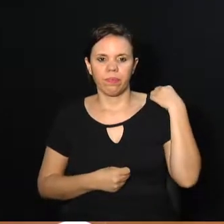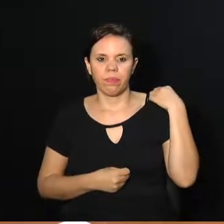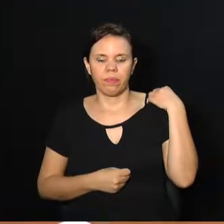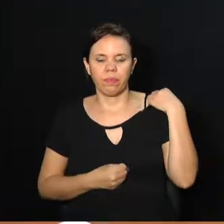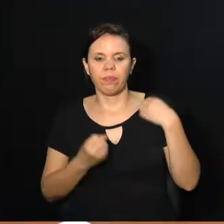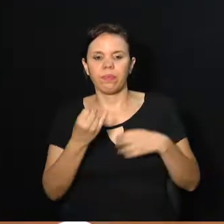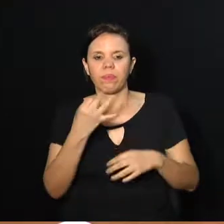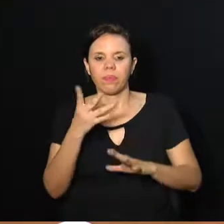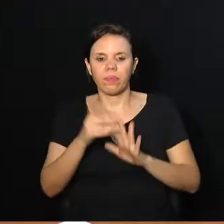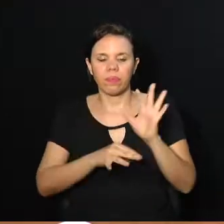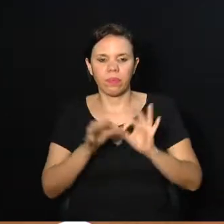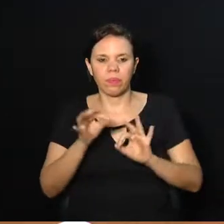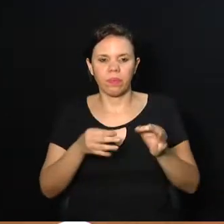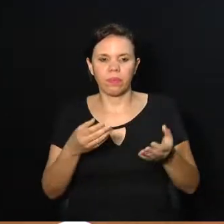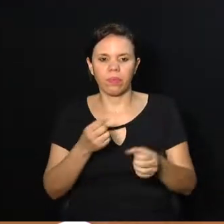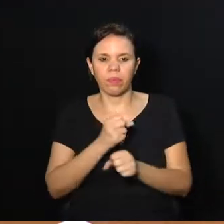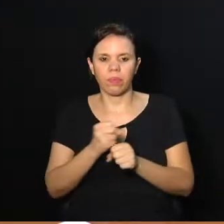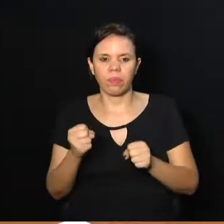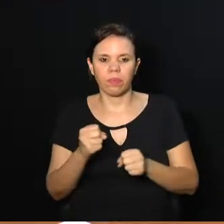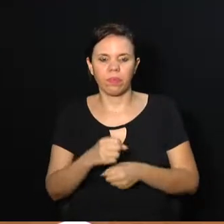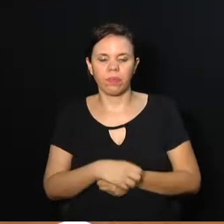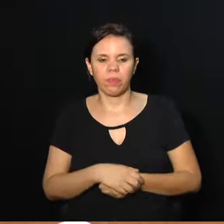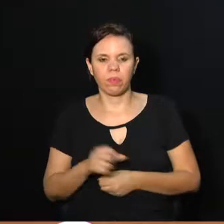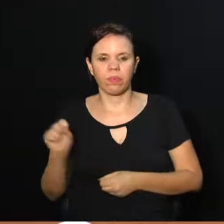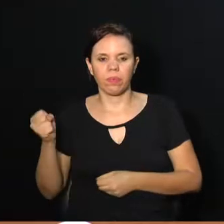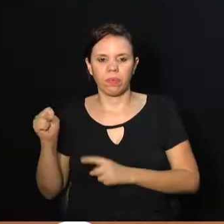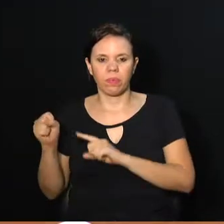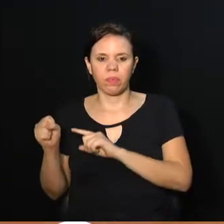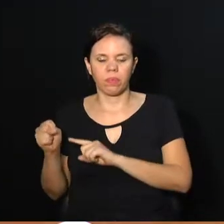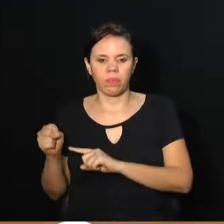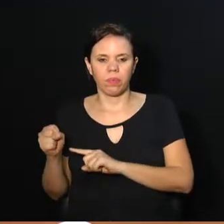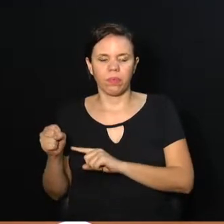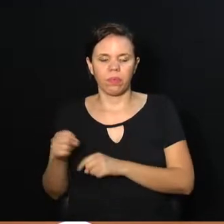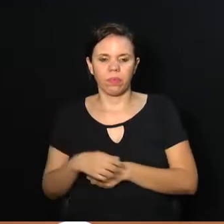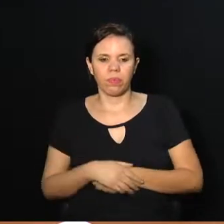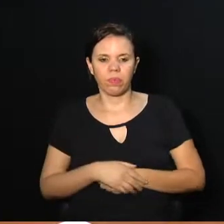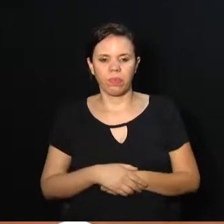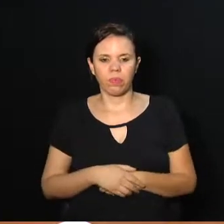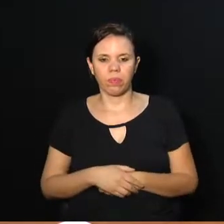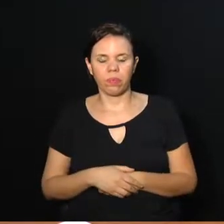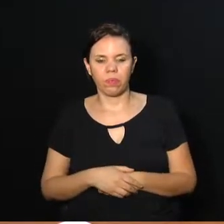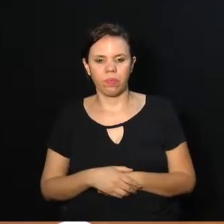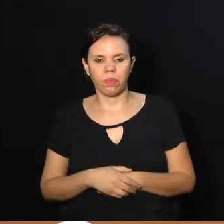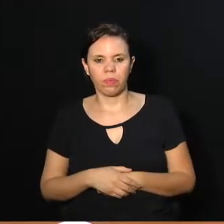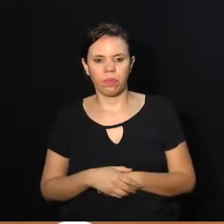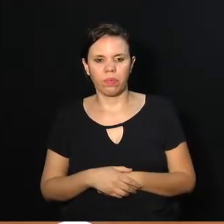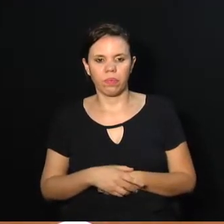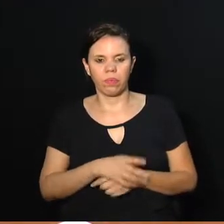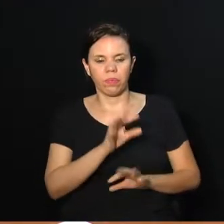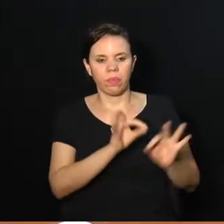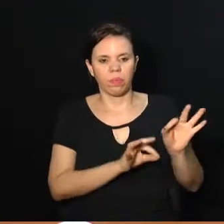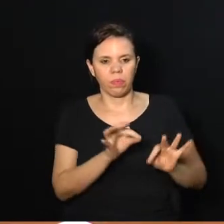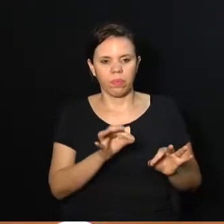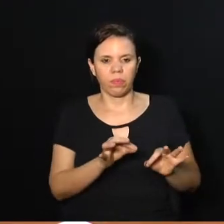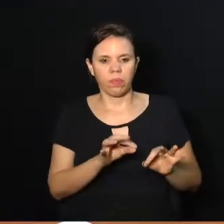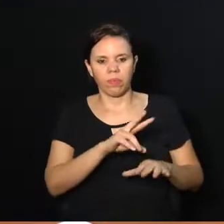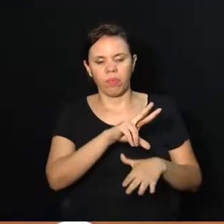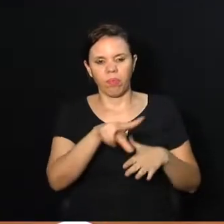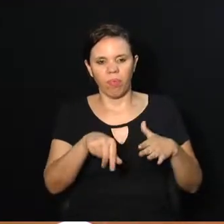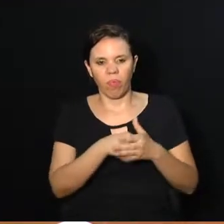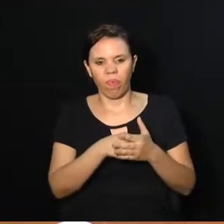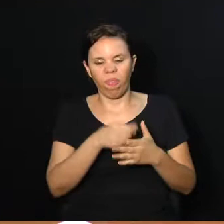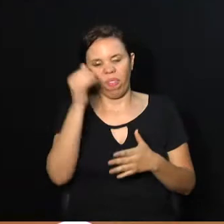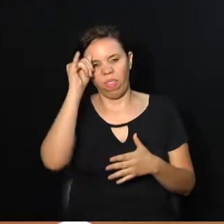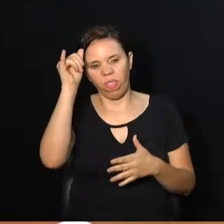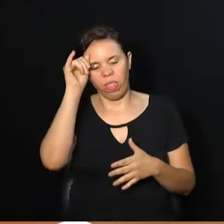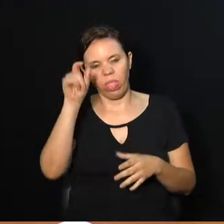Quantos projetos foram reprovados? 8. Até projeto combate à corrupção, prevenção à